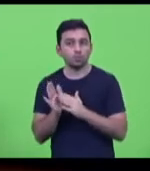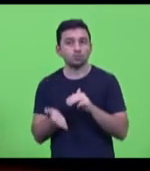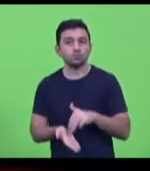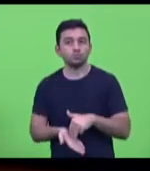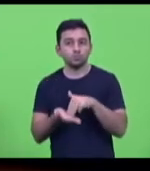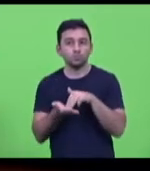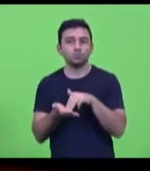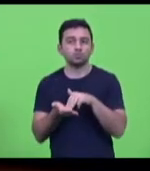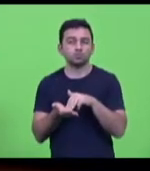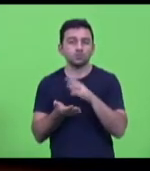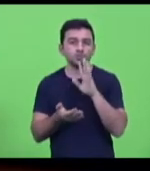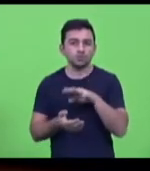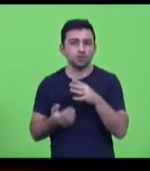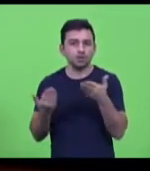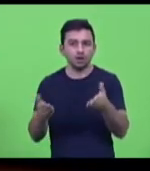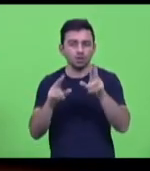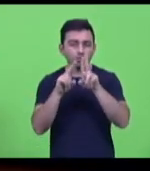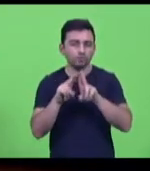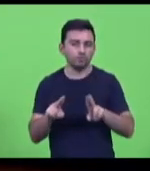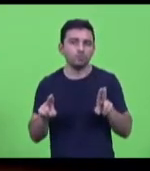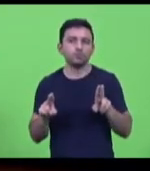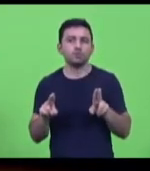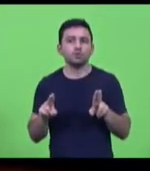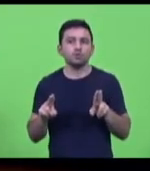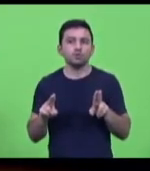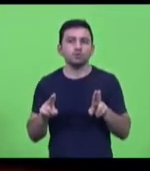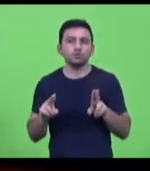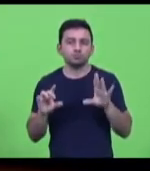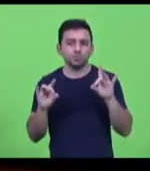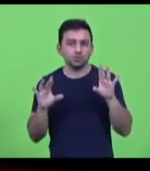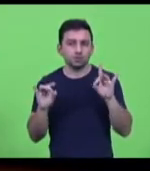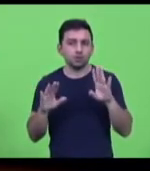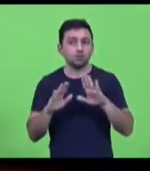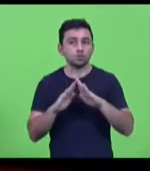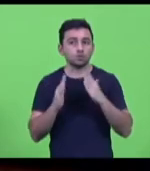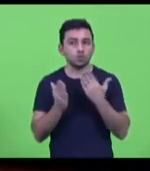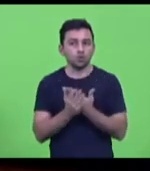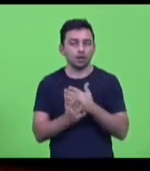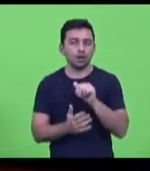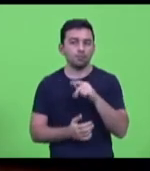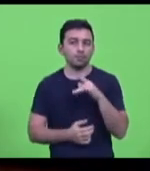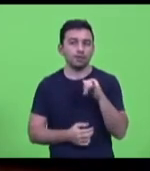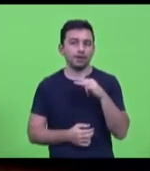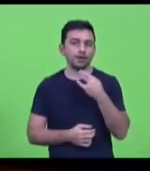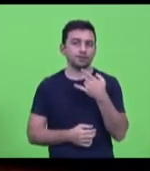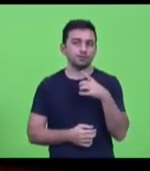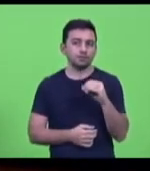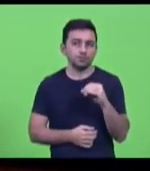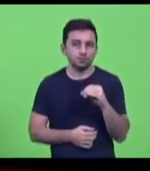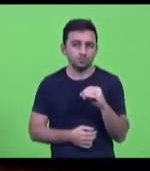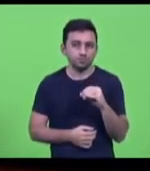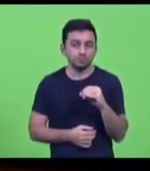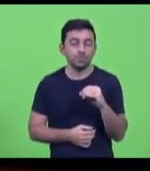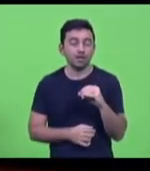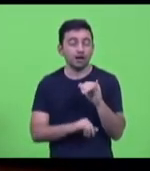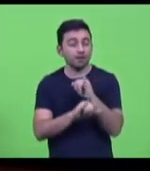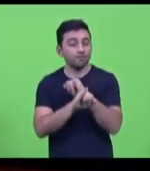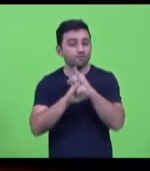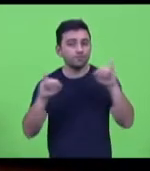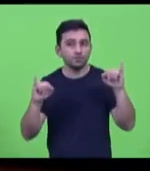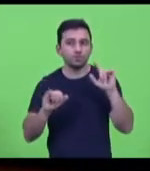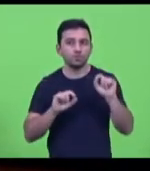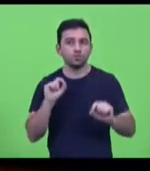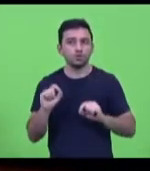de repúdio à UFSC, em especial ao Colégio de Aplicação. Cumpre informar que